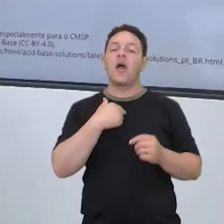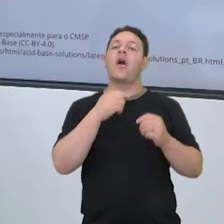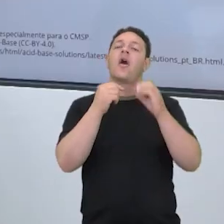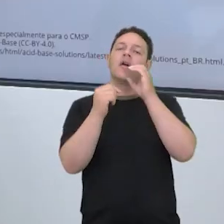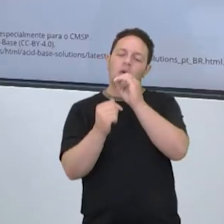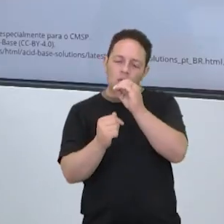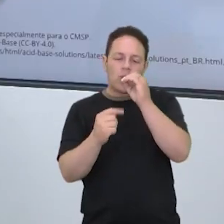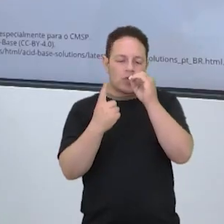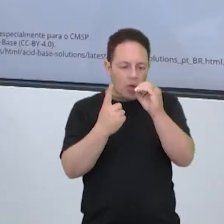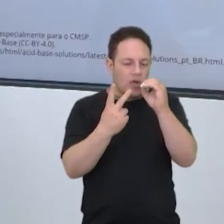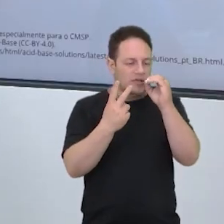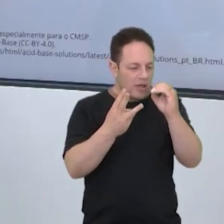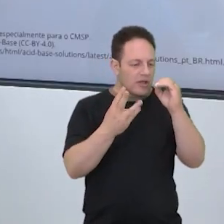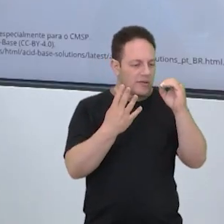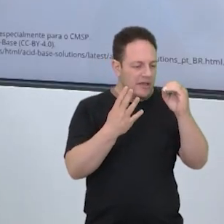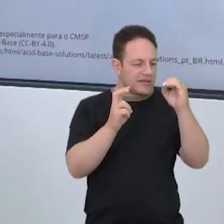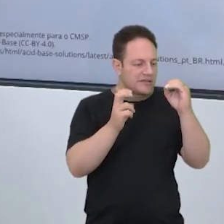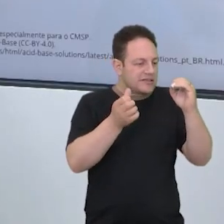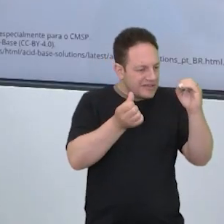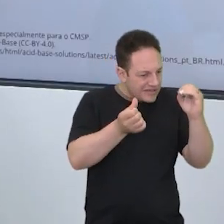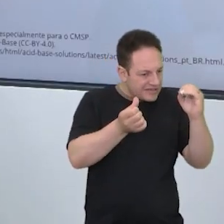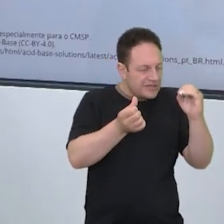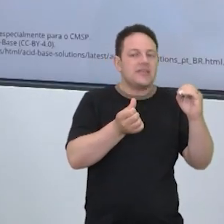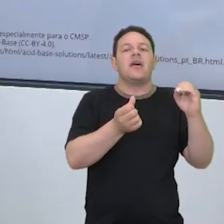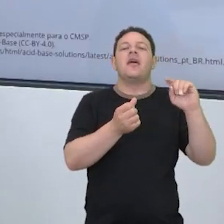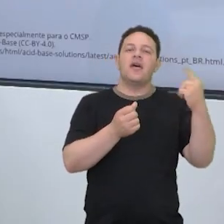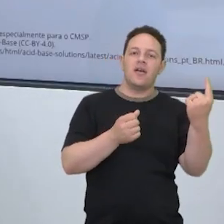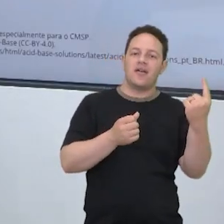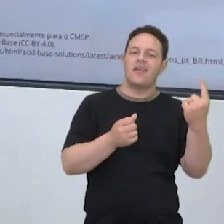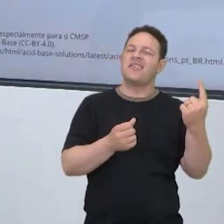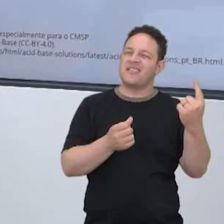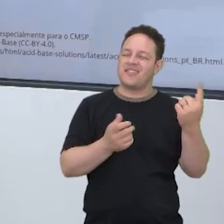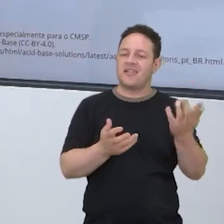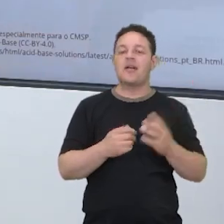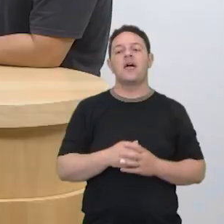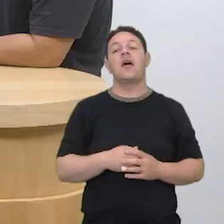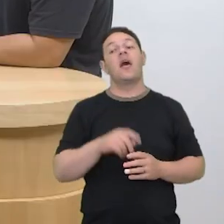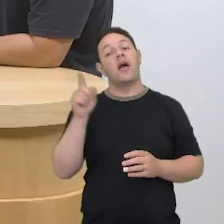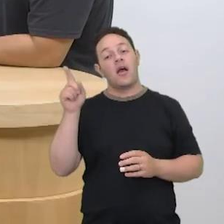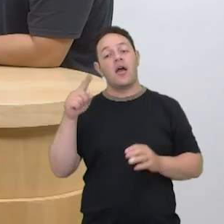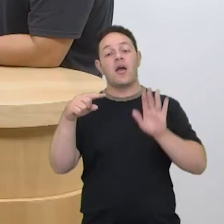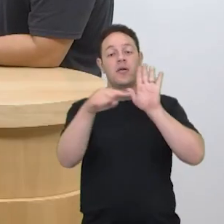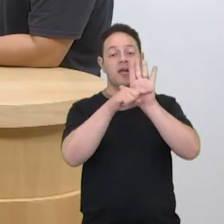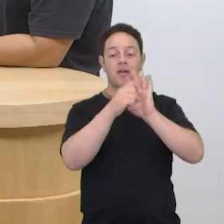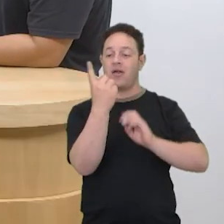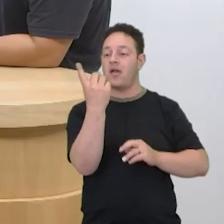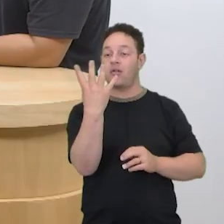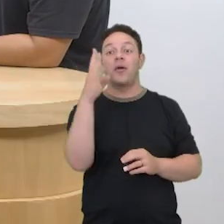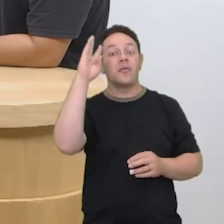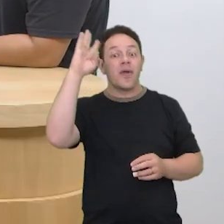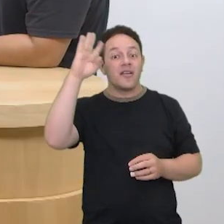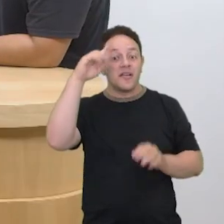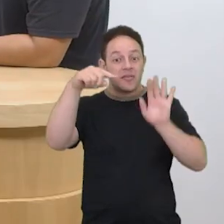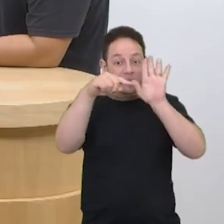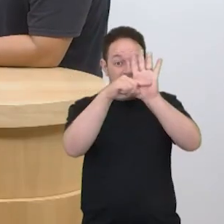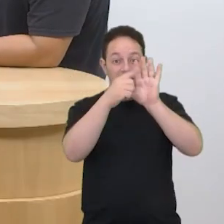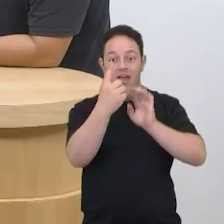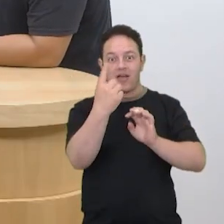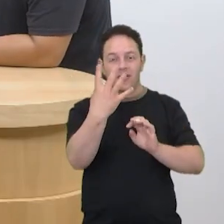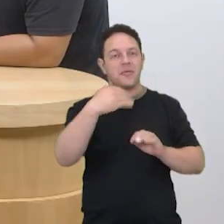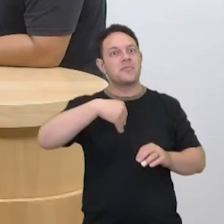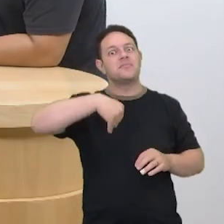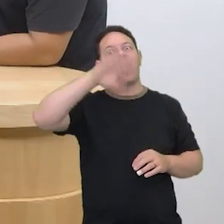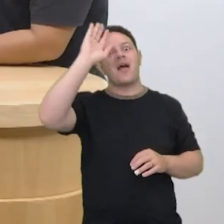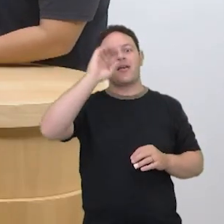os zeros, porque senão a gente errava a casa decimal. Exatamente, lá é menos 14, imagina quantos zeros são. Vai ficar